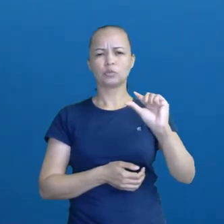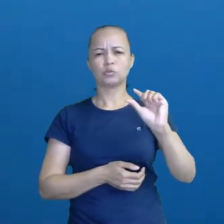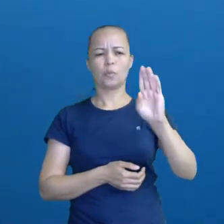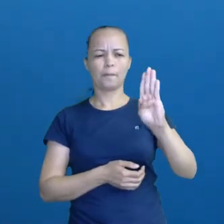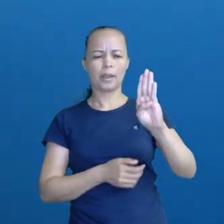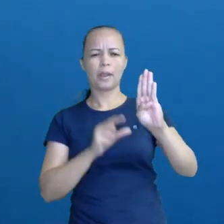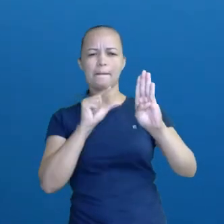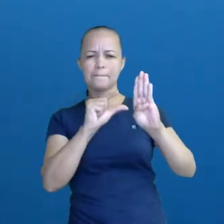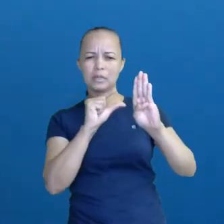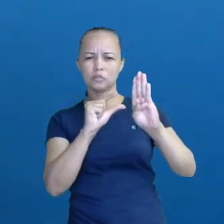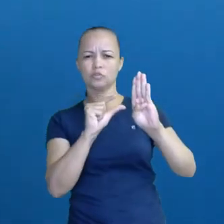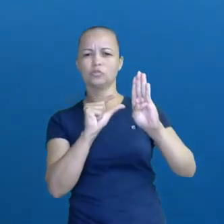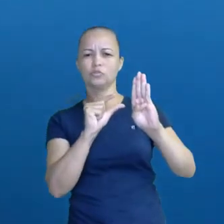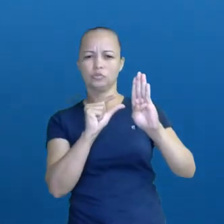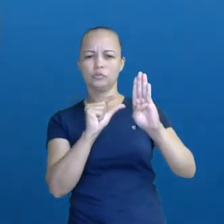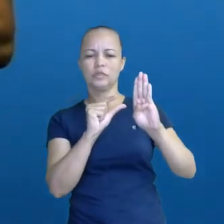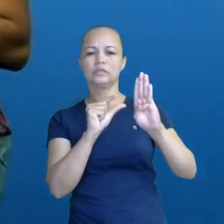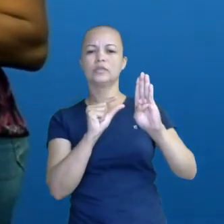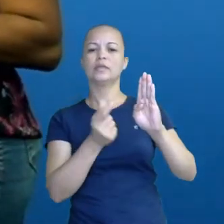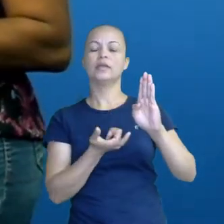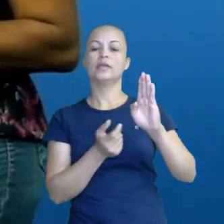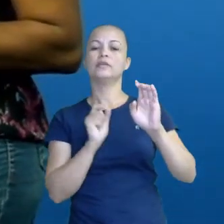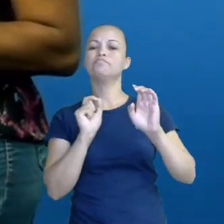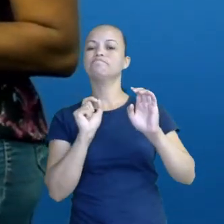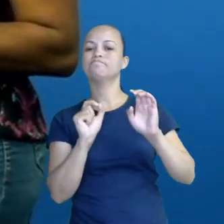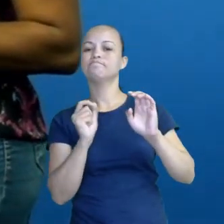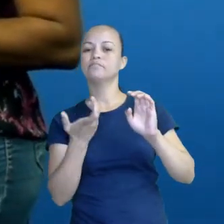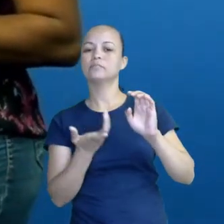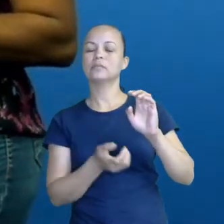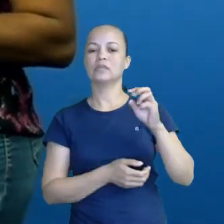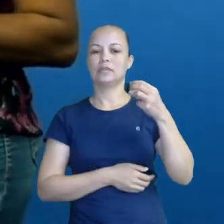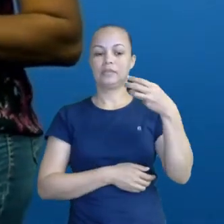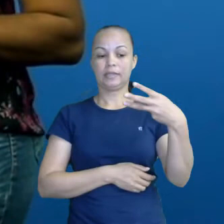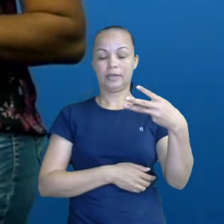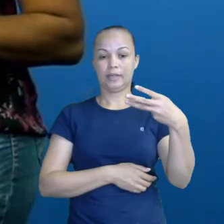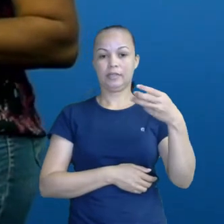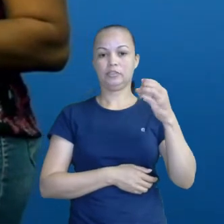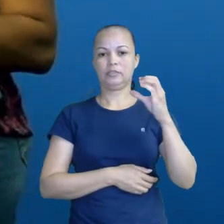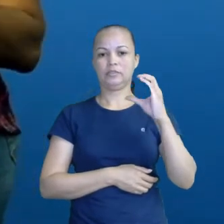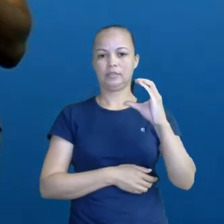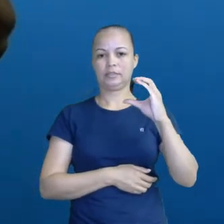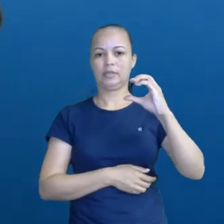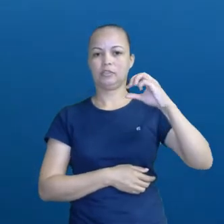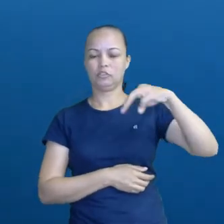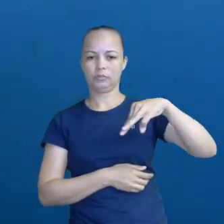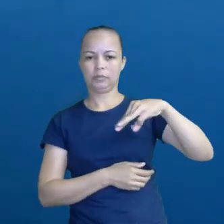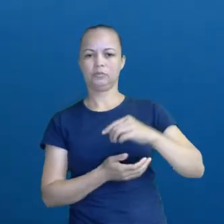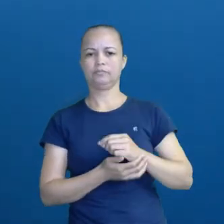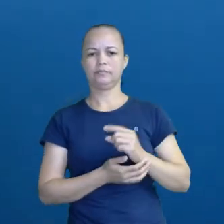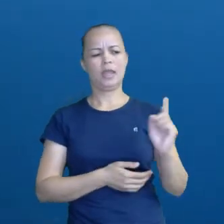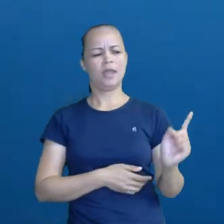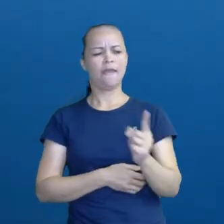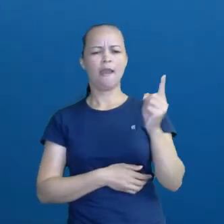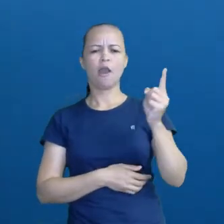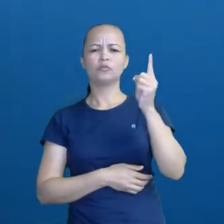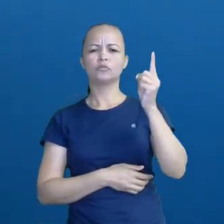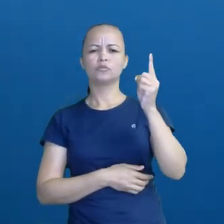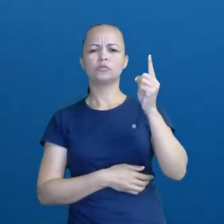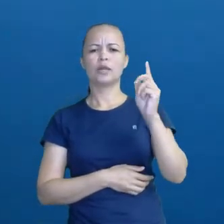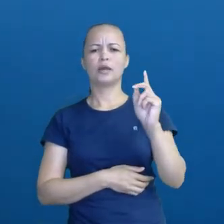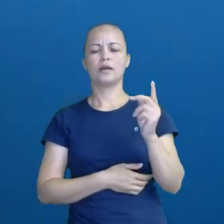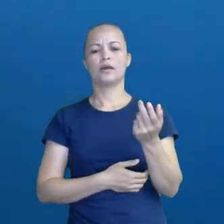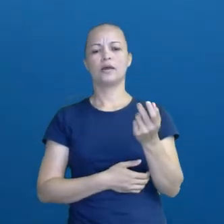parte menor do meu trapézio vai ser quem 3 cm e altura